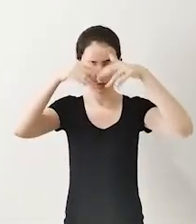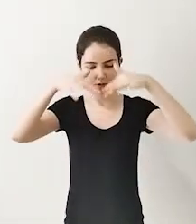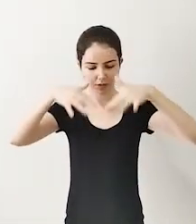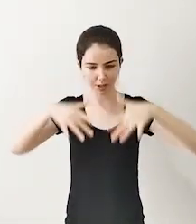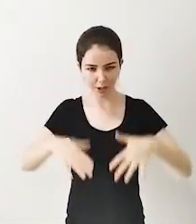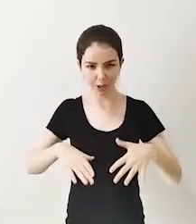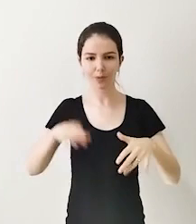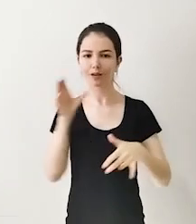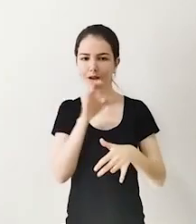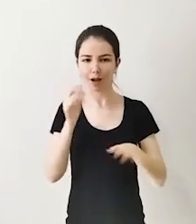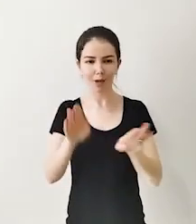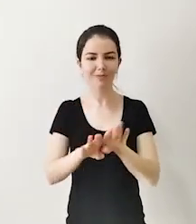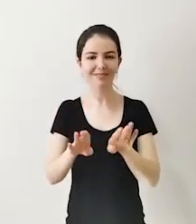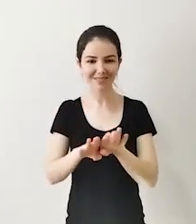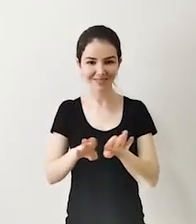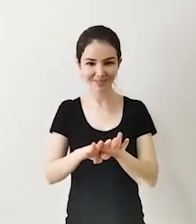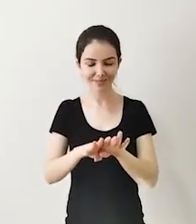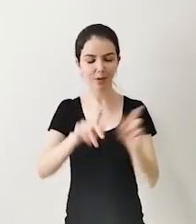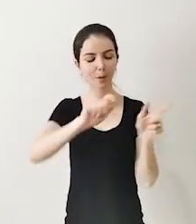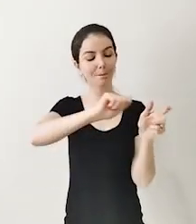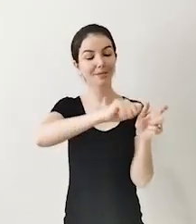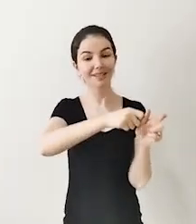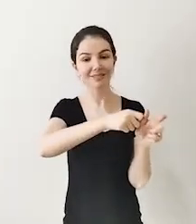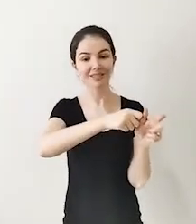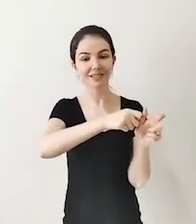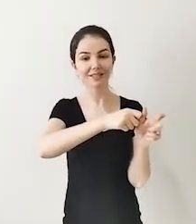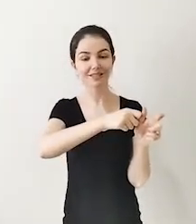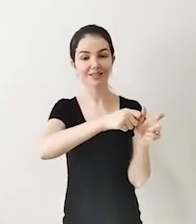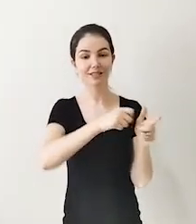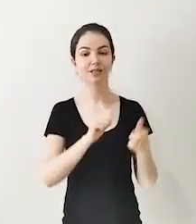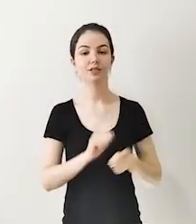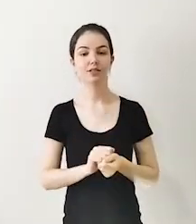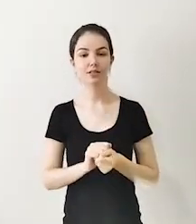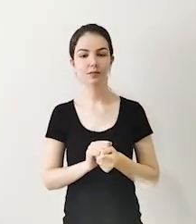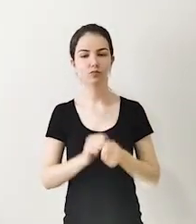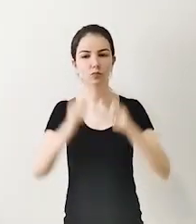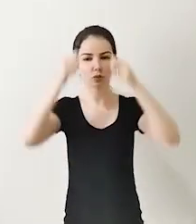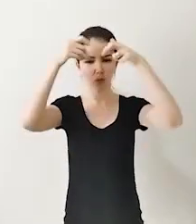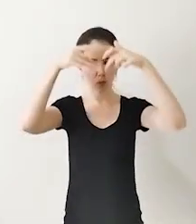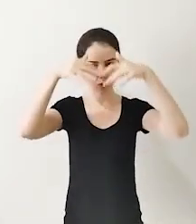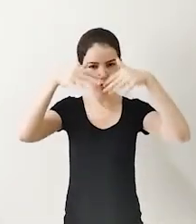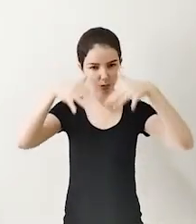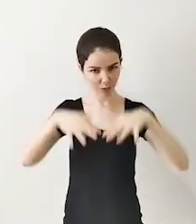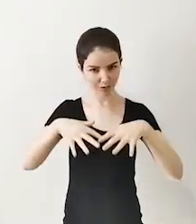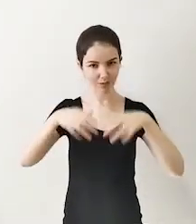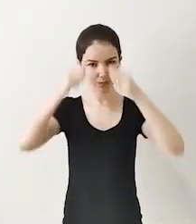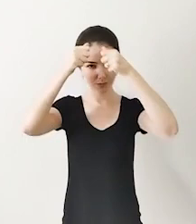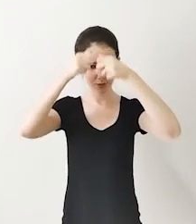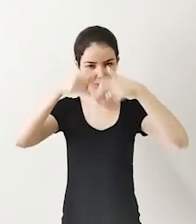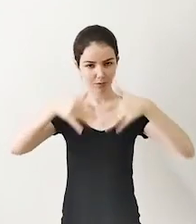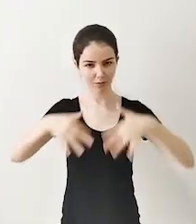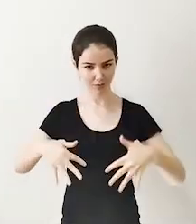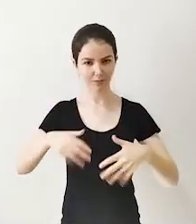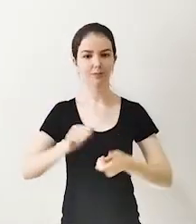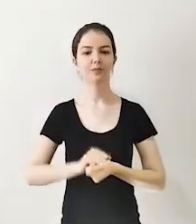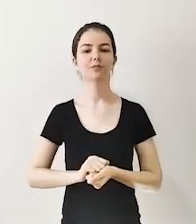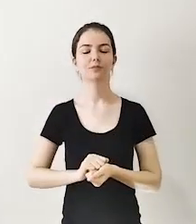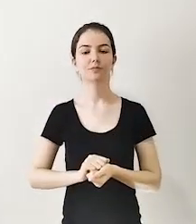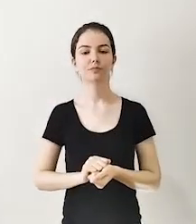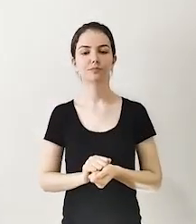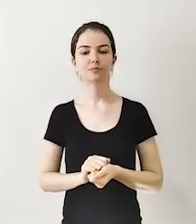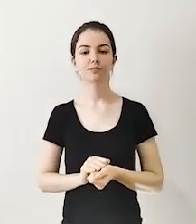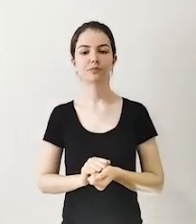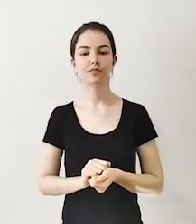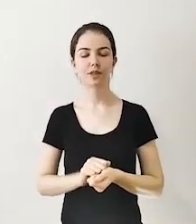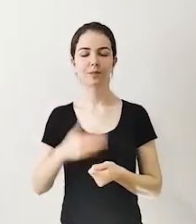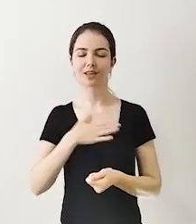moral aqui para vocês, com algumas palavras-chave também, né? Um organograma, eu esqueci, me fugiu a palavra,